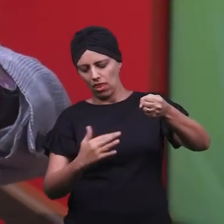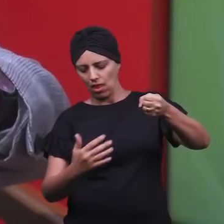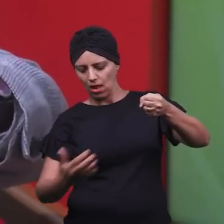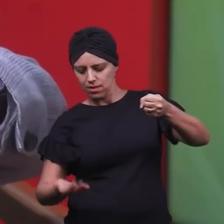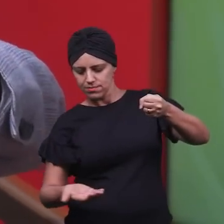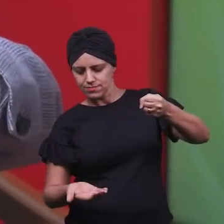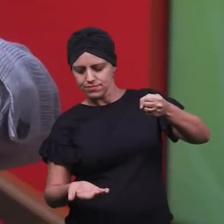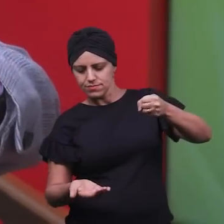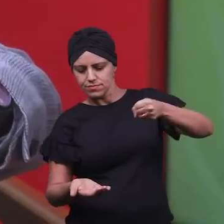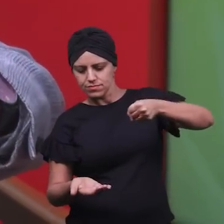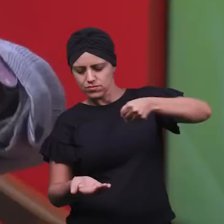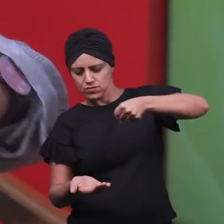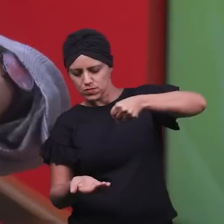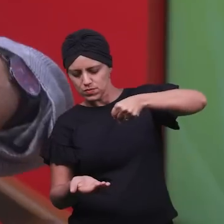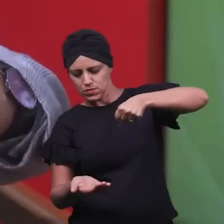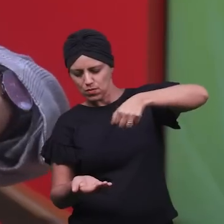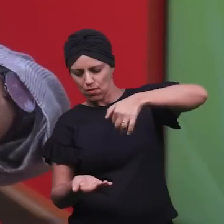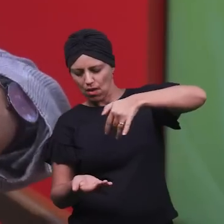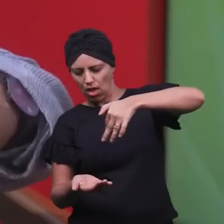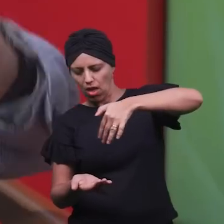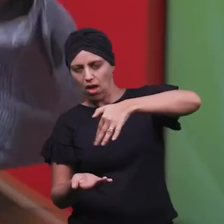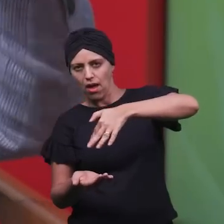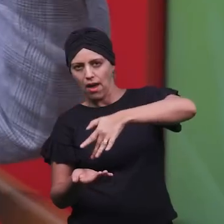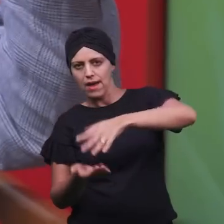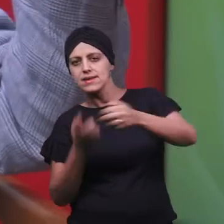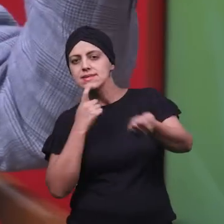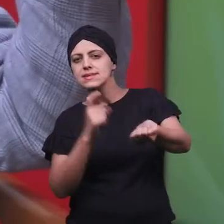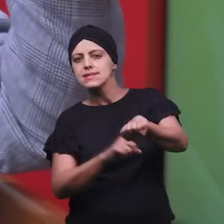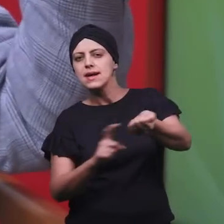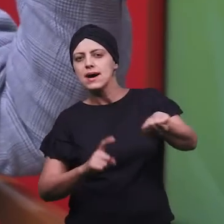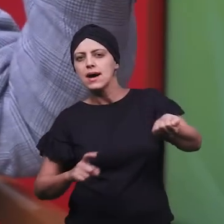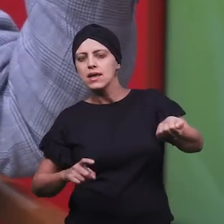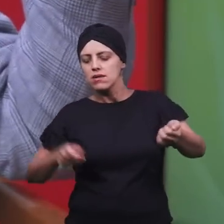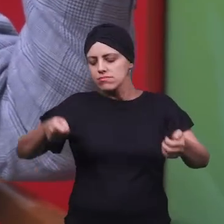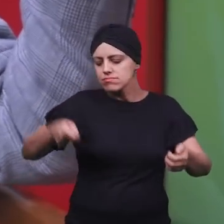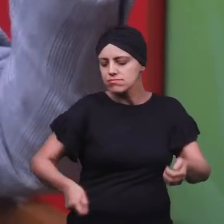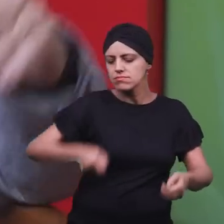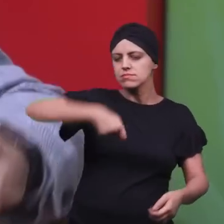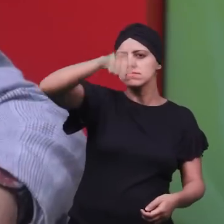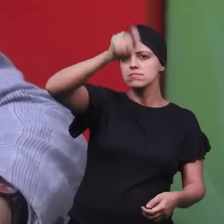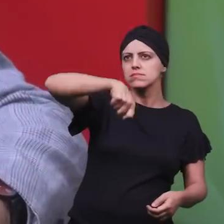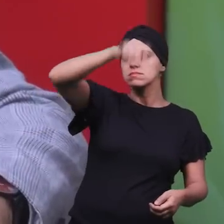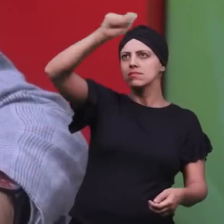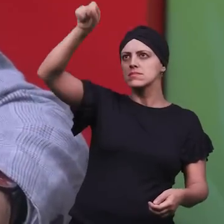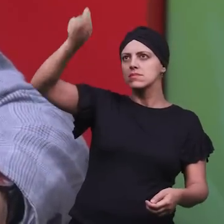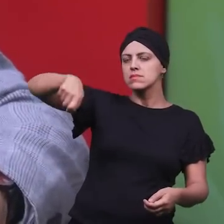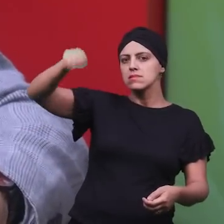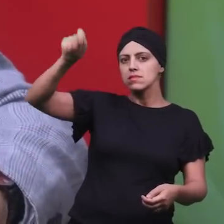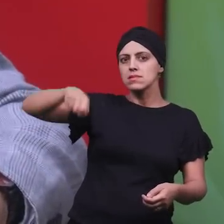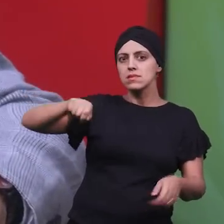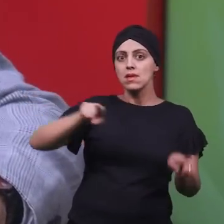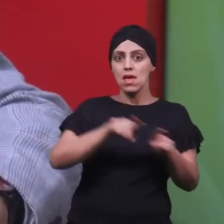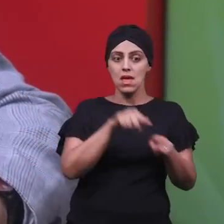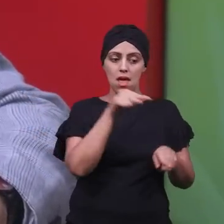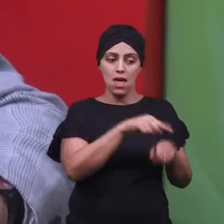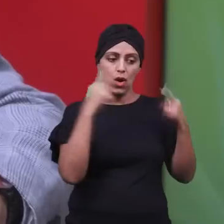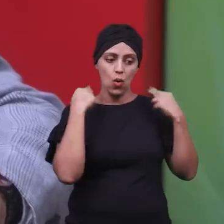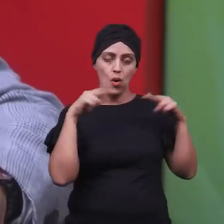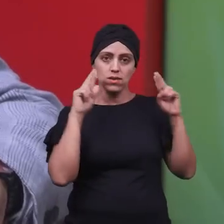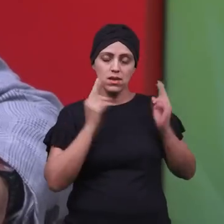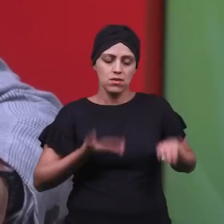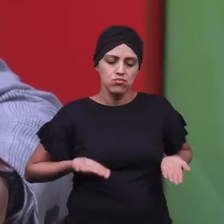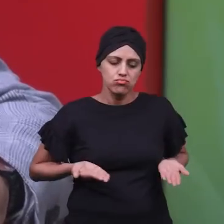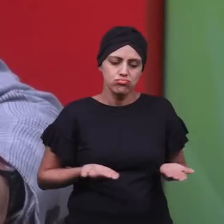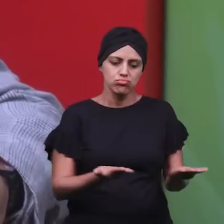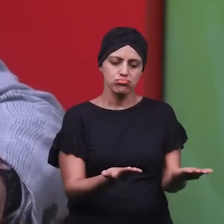aquele cordeiro que morreu, o mesmo que morreu, que o sangue dele estava lá fora, estava assado em